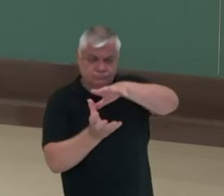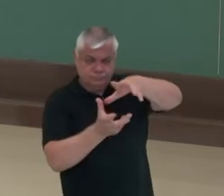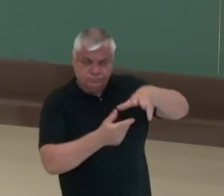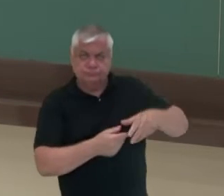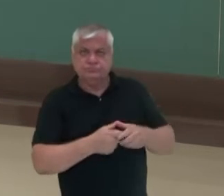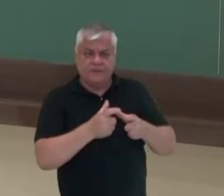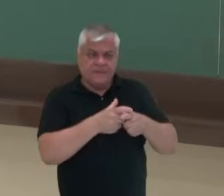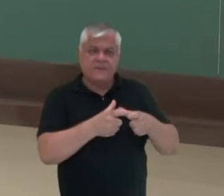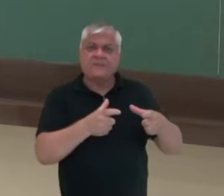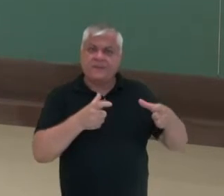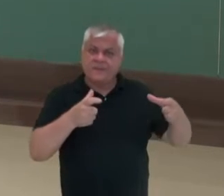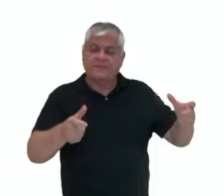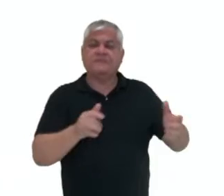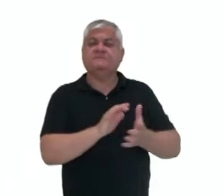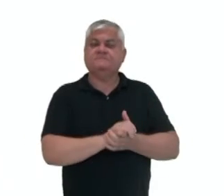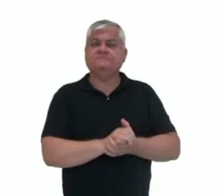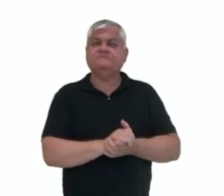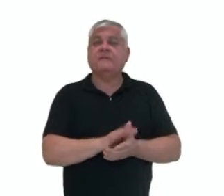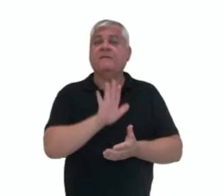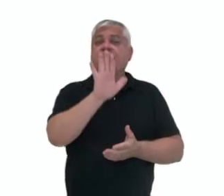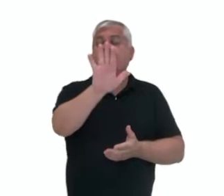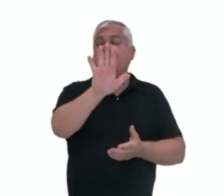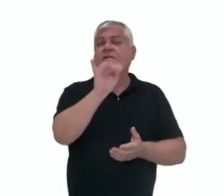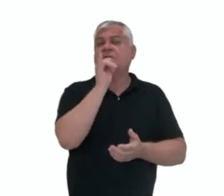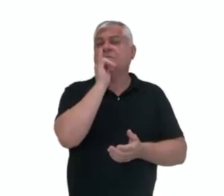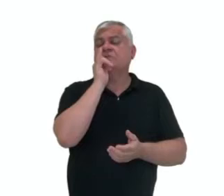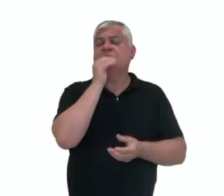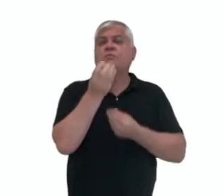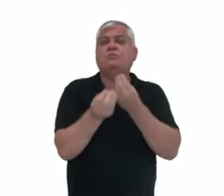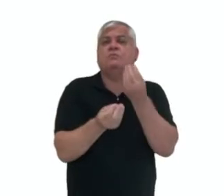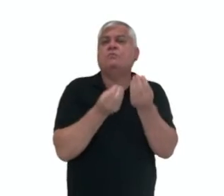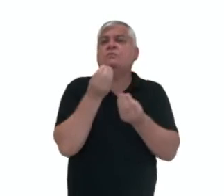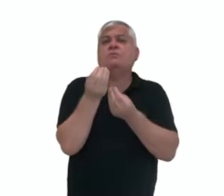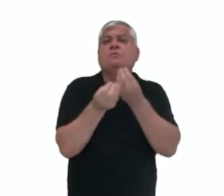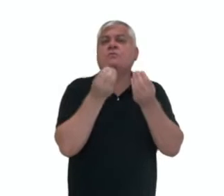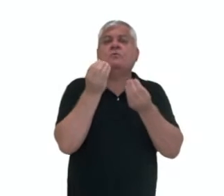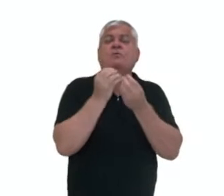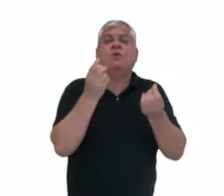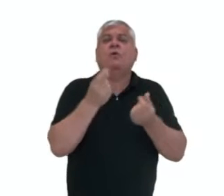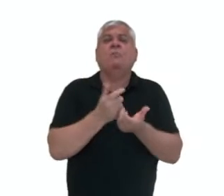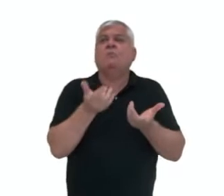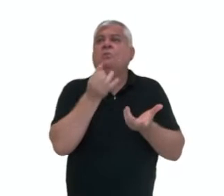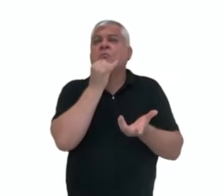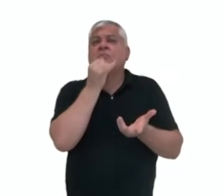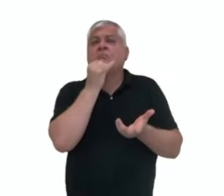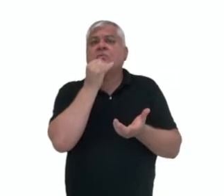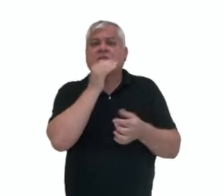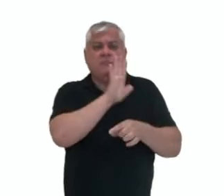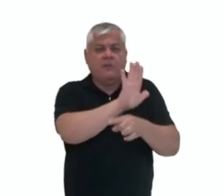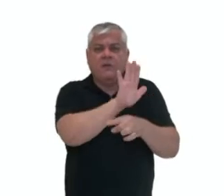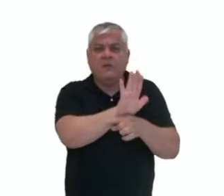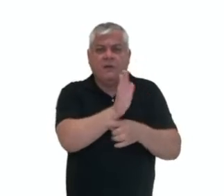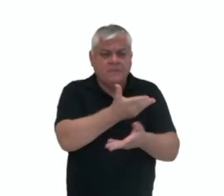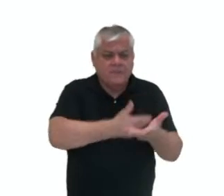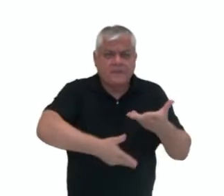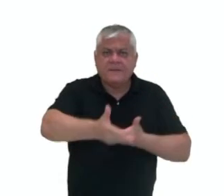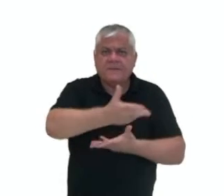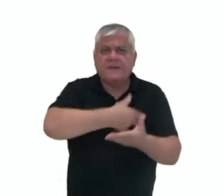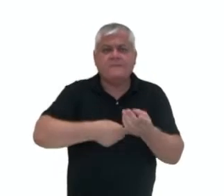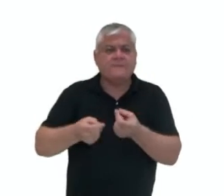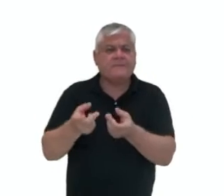editorial, nós percebemos o quê? Como irrigar de recursos o comércio de livros,